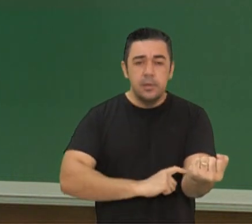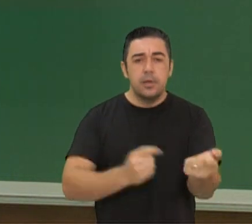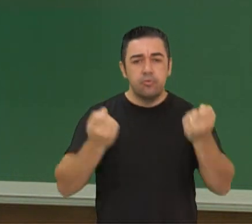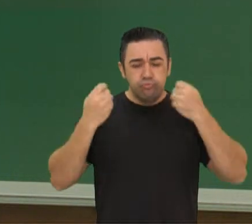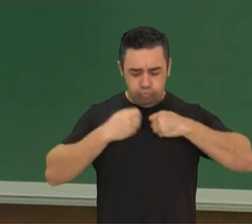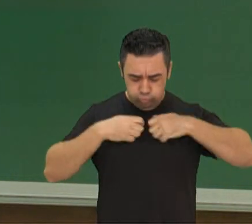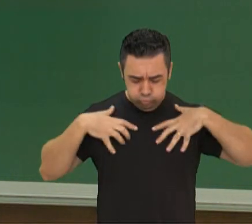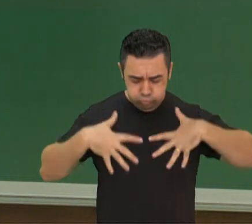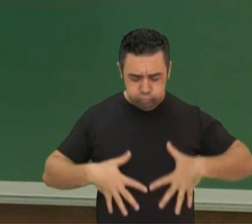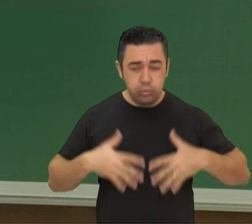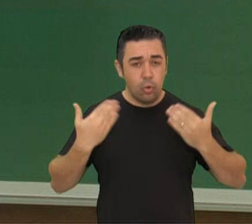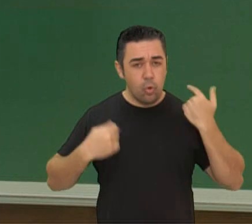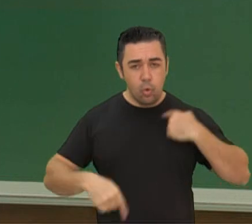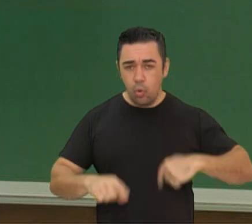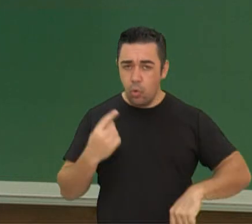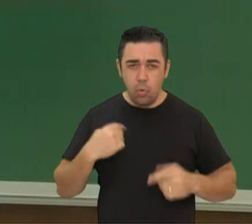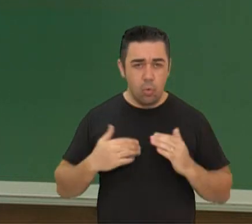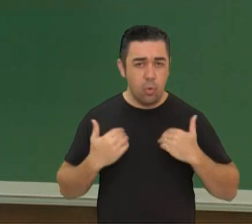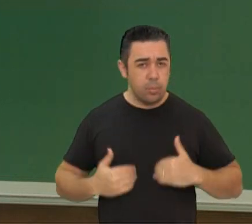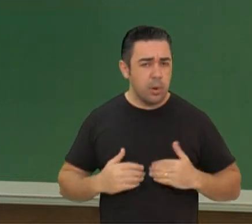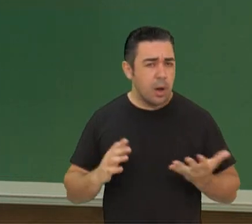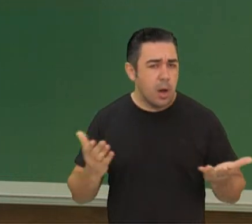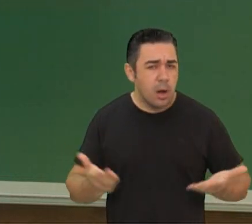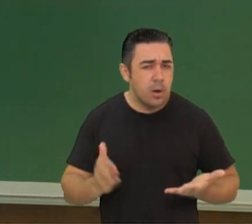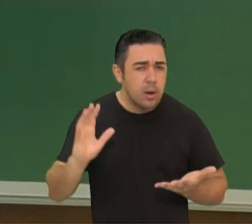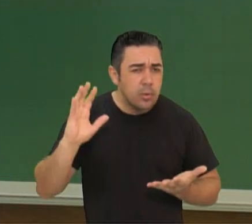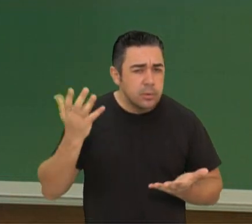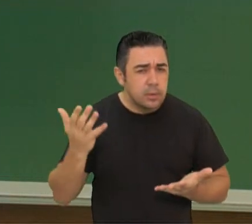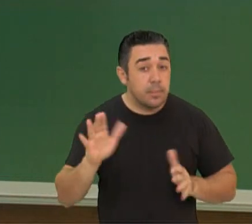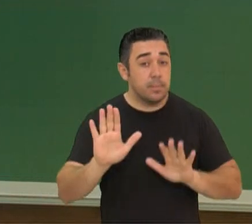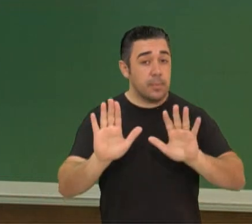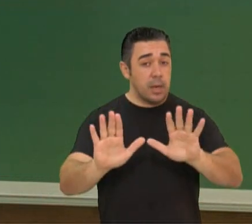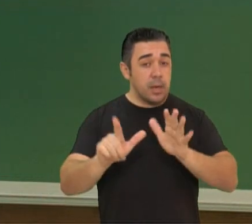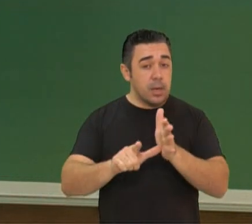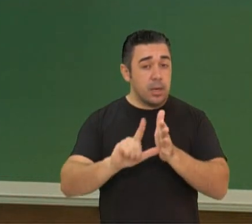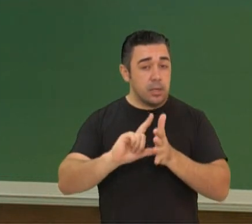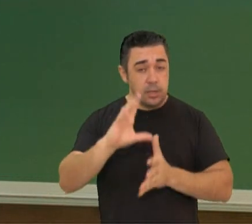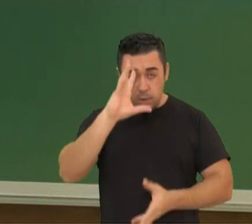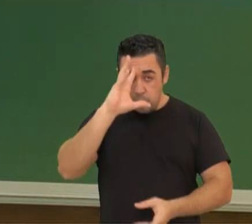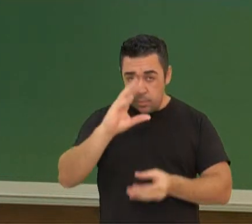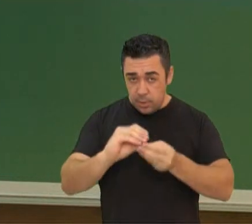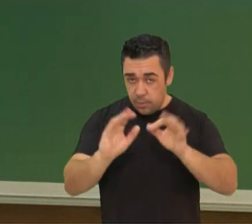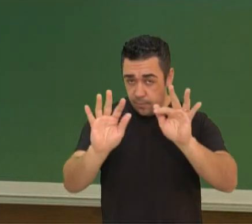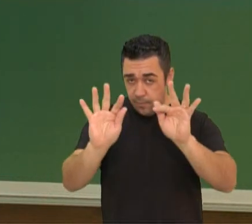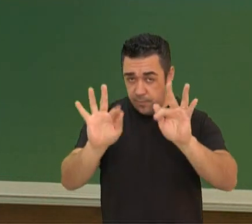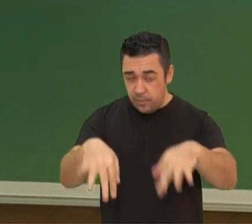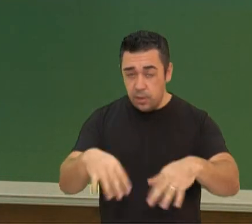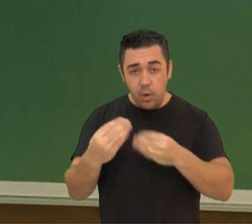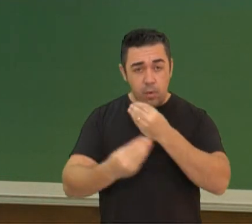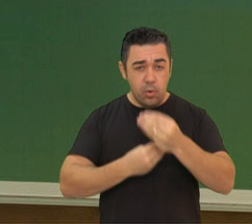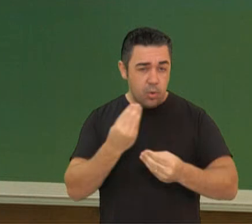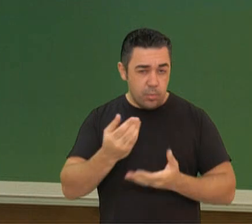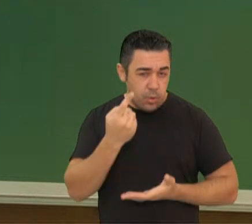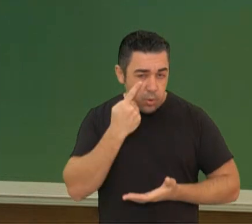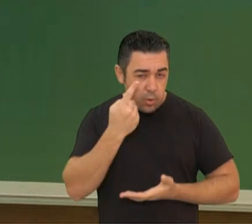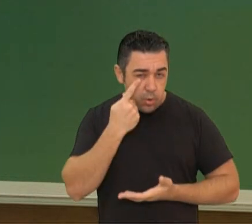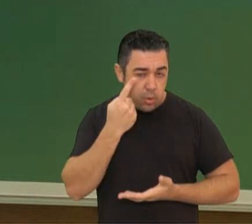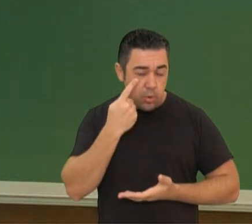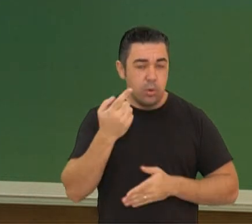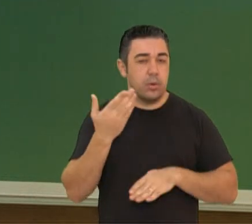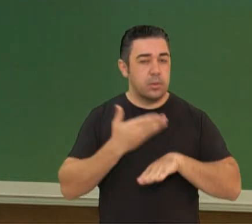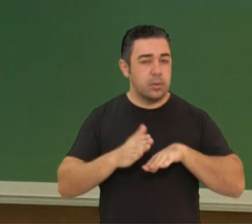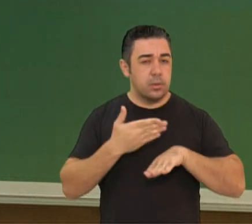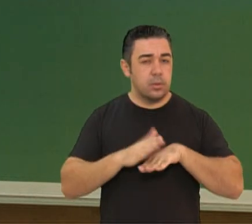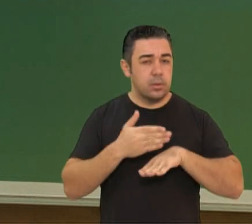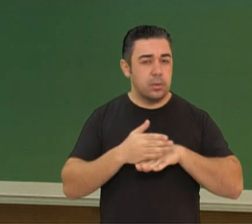para frente, o que vai acontecer? Mas antes da gente entender o final aí da digestão, vamos praticar um pouquinho.